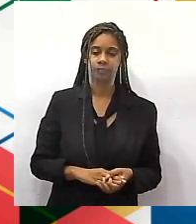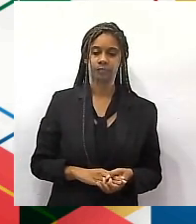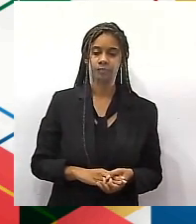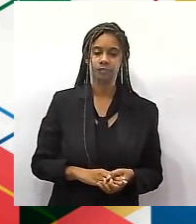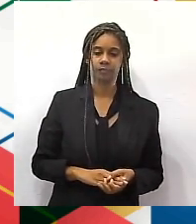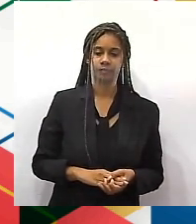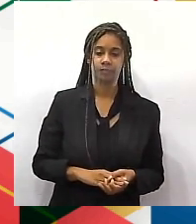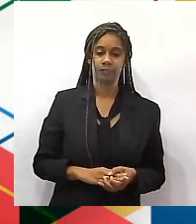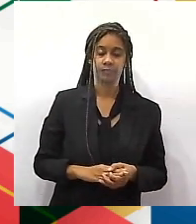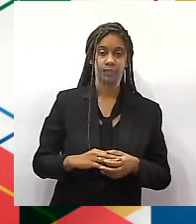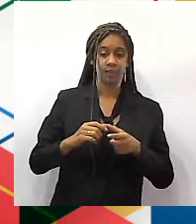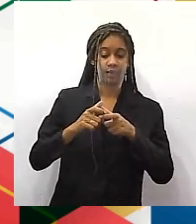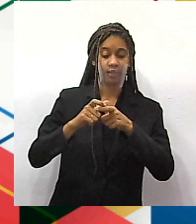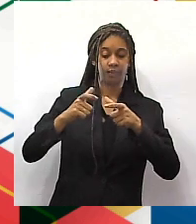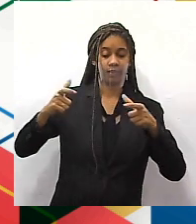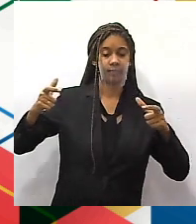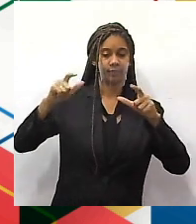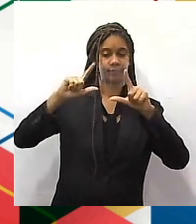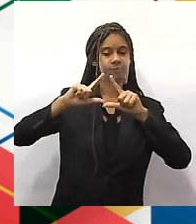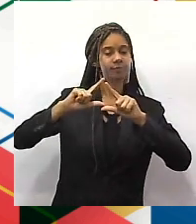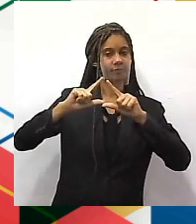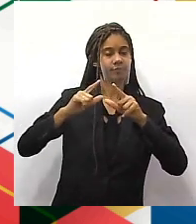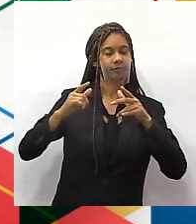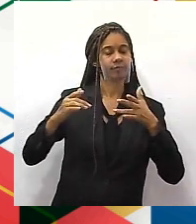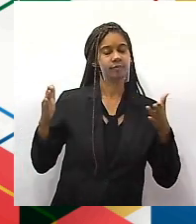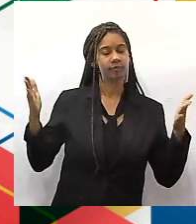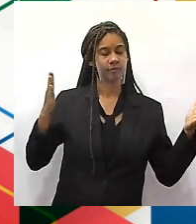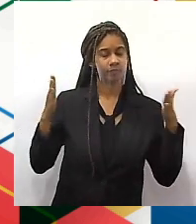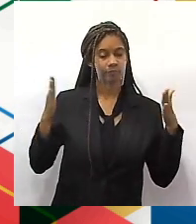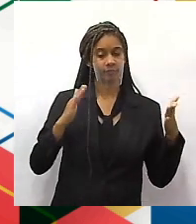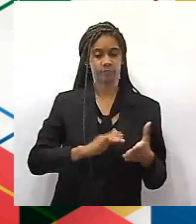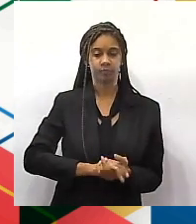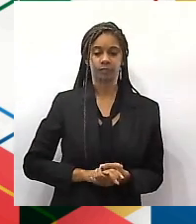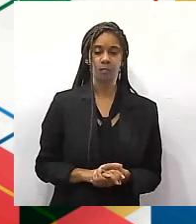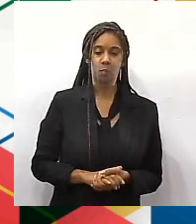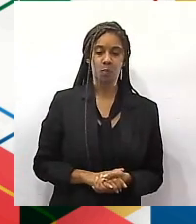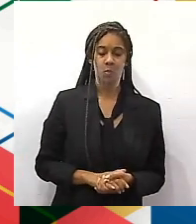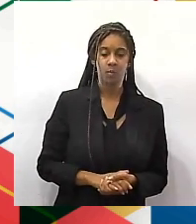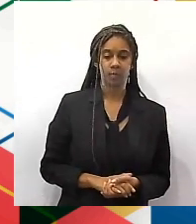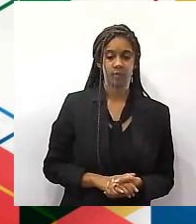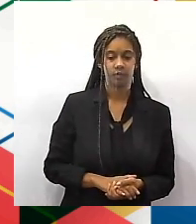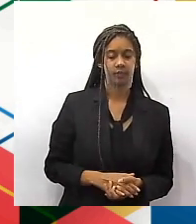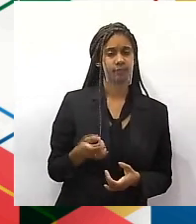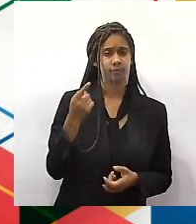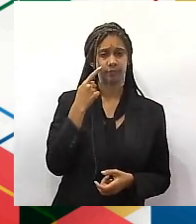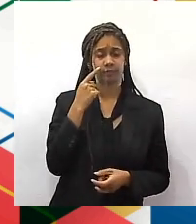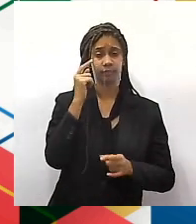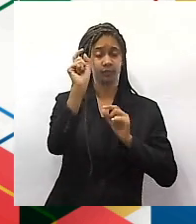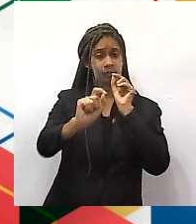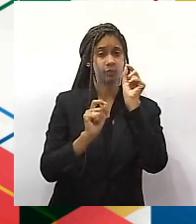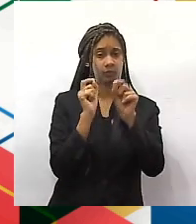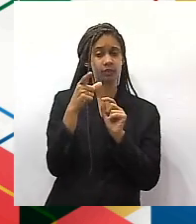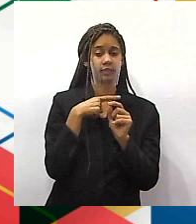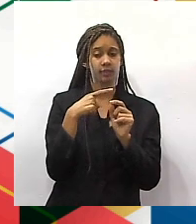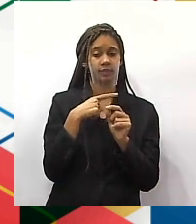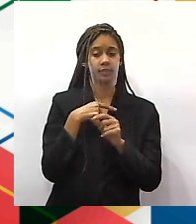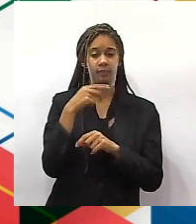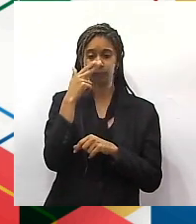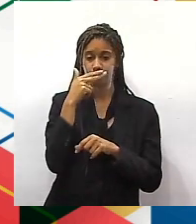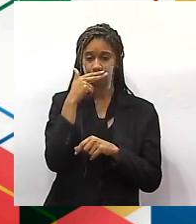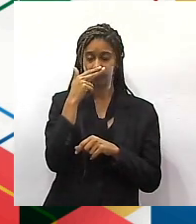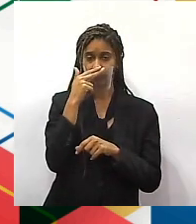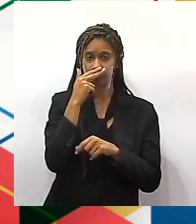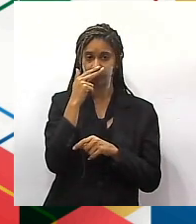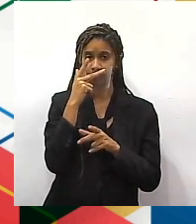só esticando aqui, ó. O lado BC ele está apoiado sobre uma reta. Veja que você tem exatamente a mesma figura